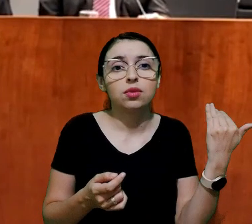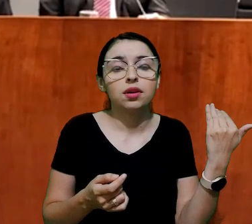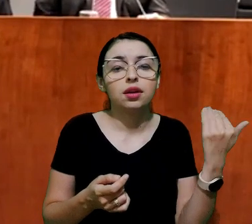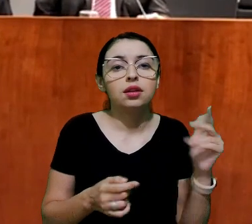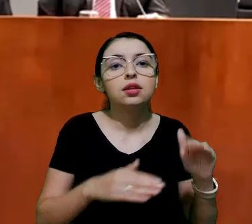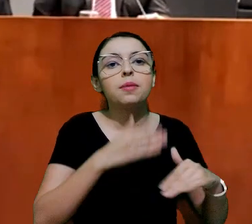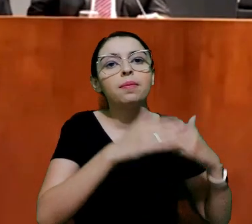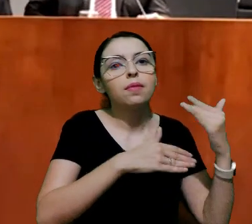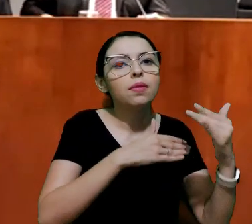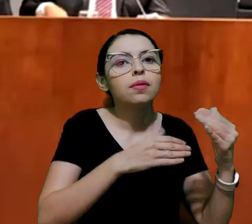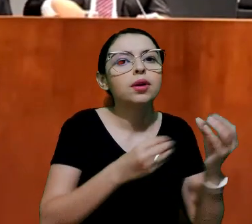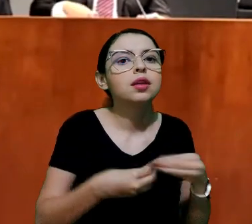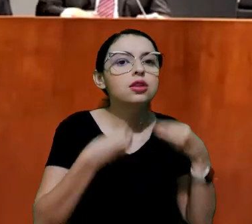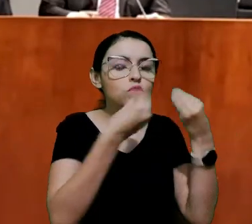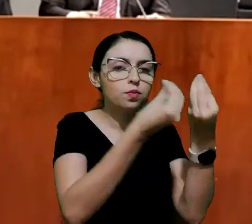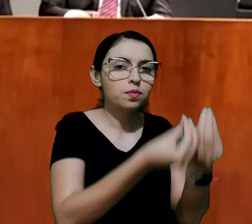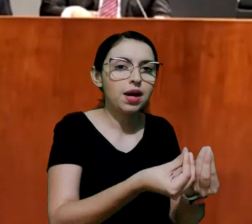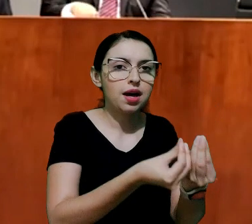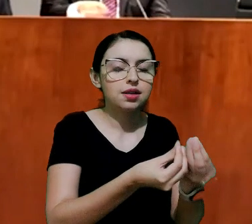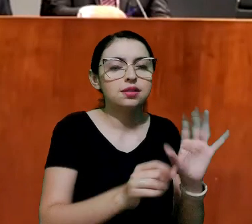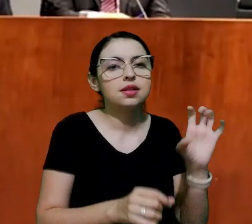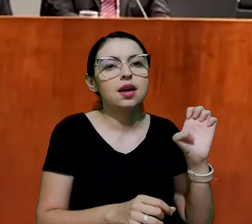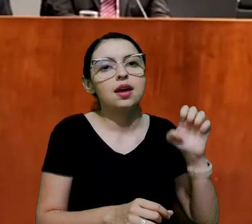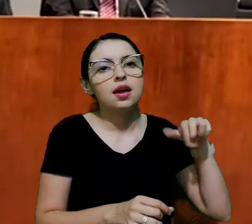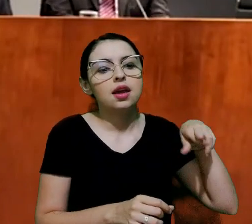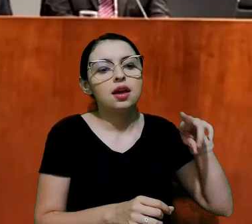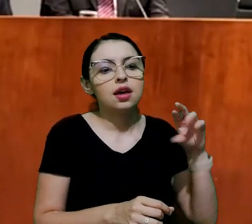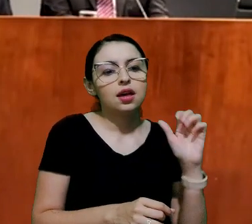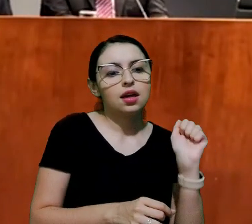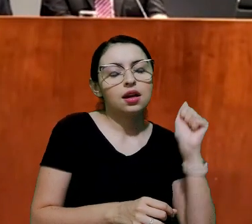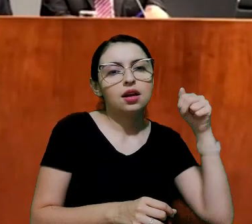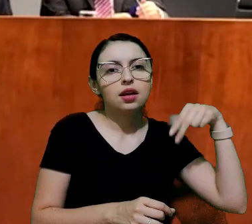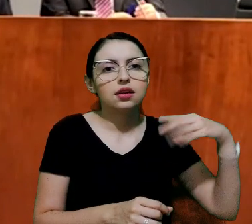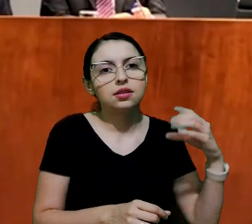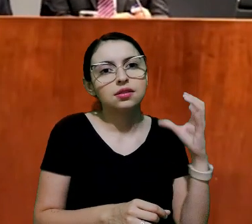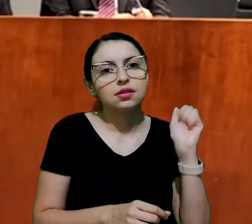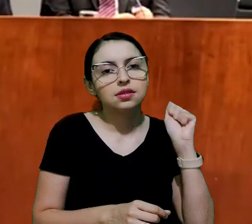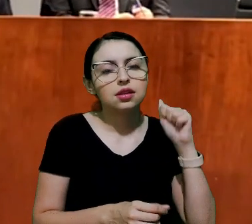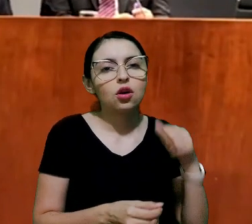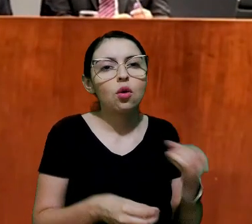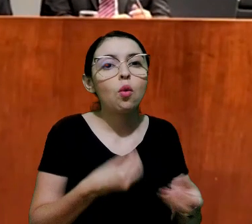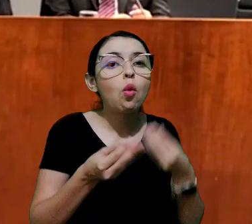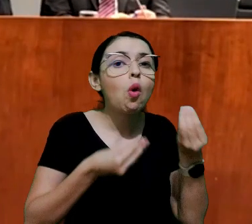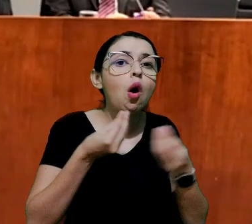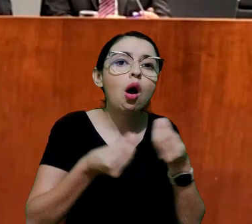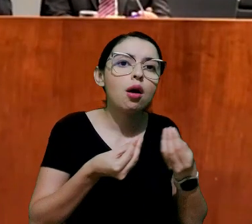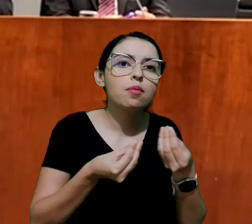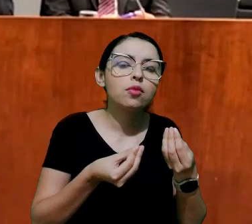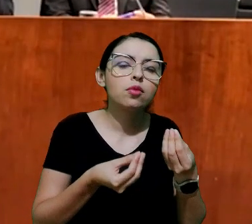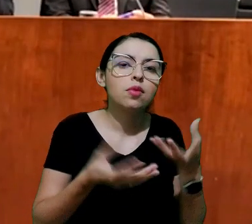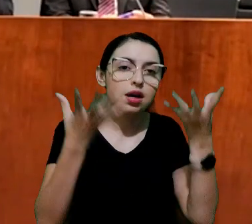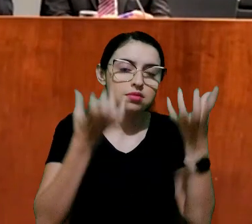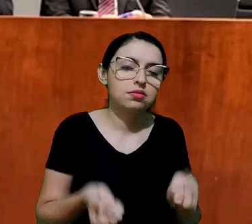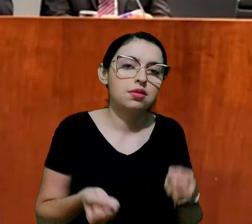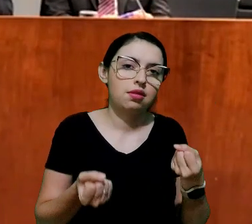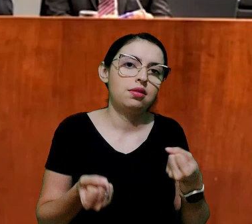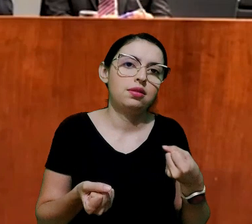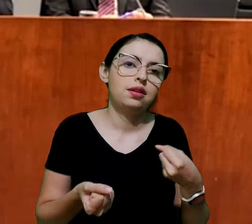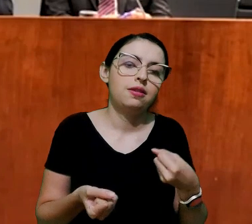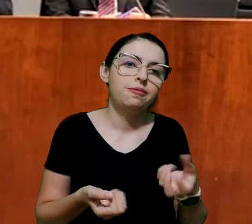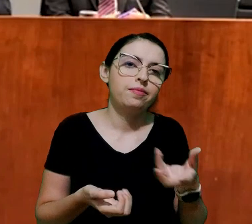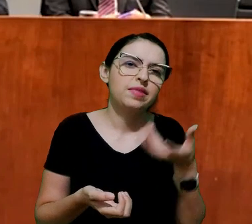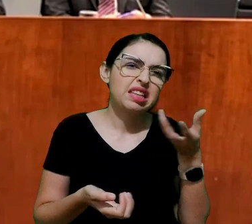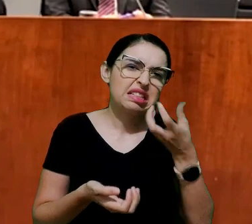transmite a herança no Brasil, né, do direito do Roy de Sezine. Como admitir essa renúncia num